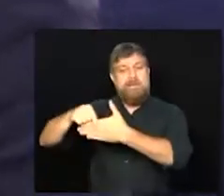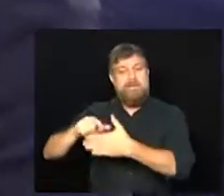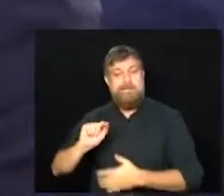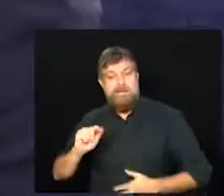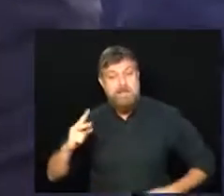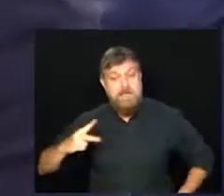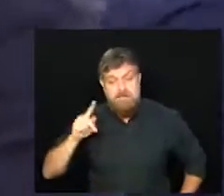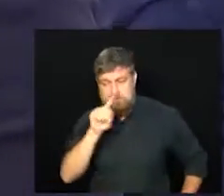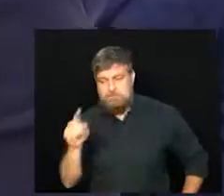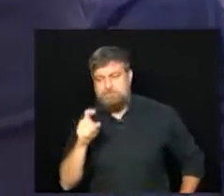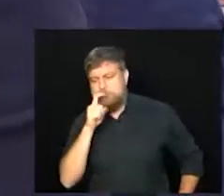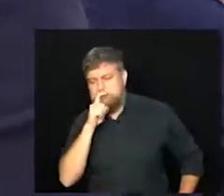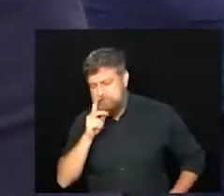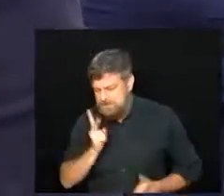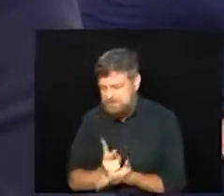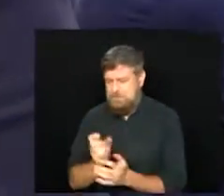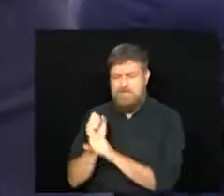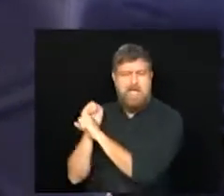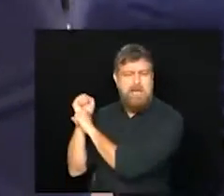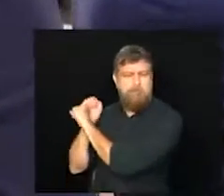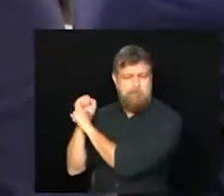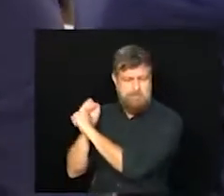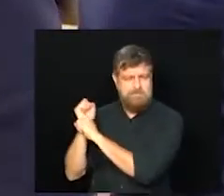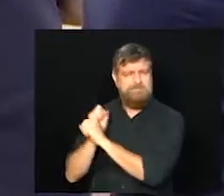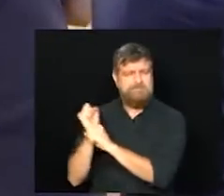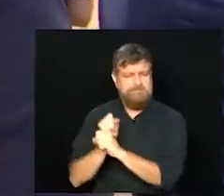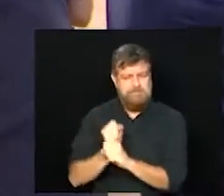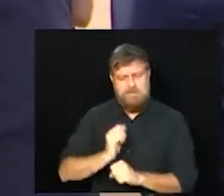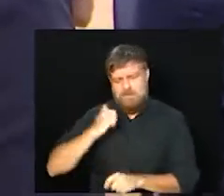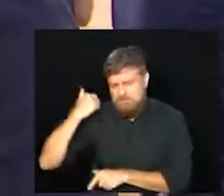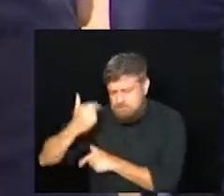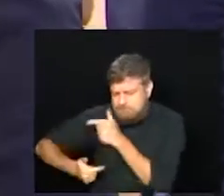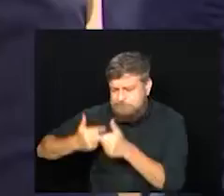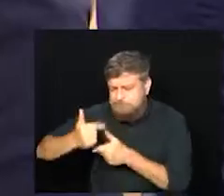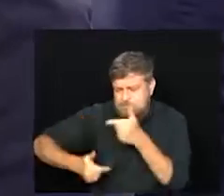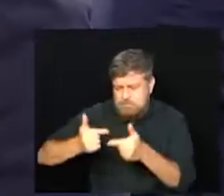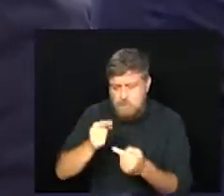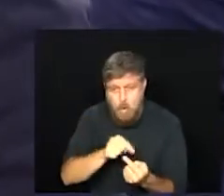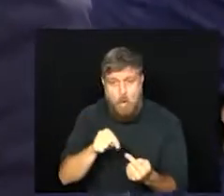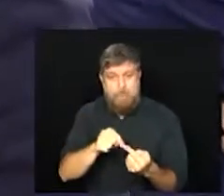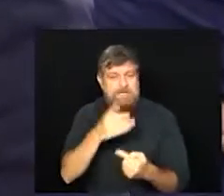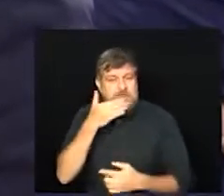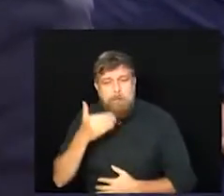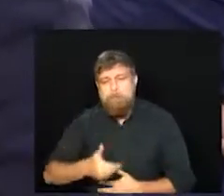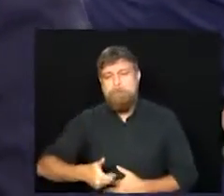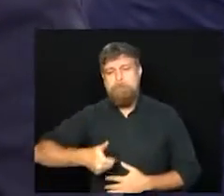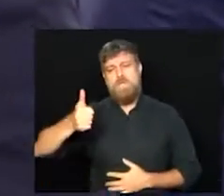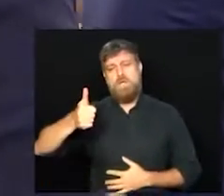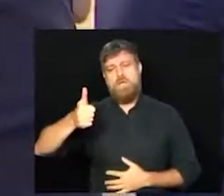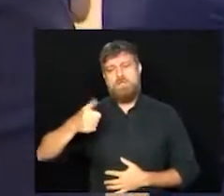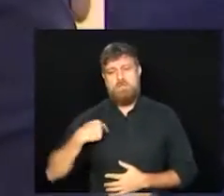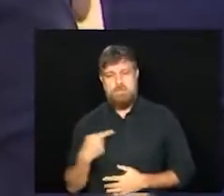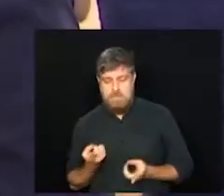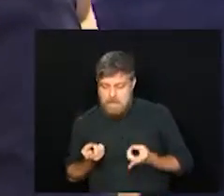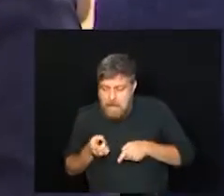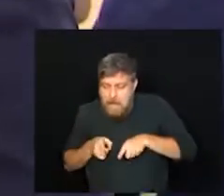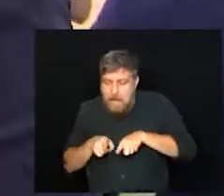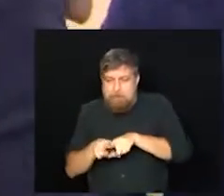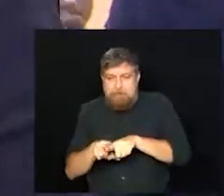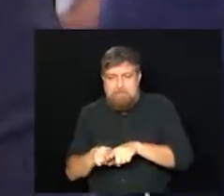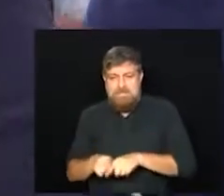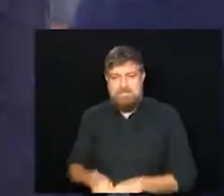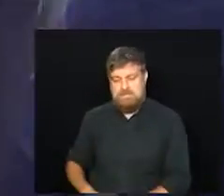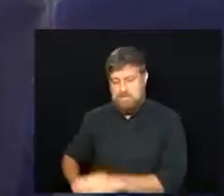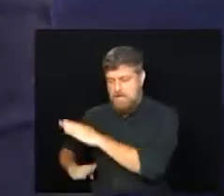Carlos, que sempre, há muitos anos atrás, já vem desenvolvendo esse trabalho em busca de melhorias para a região. E essa parceria entre o